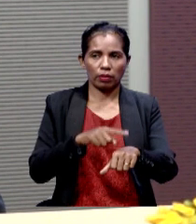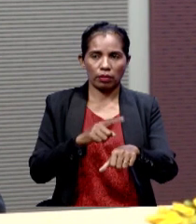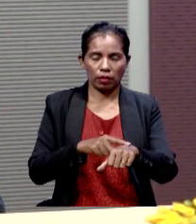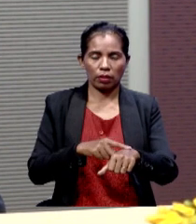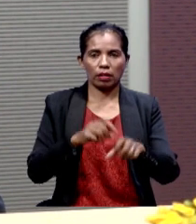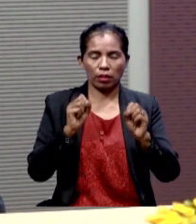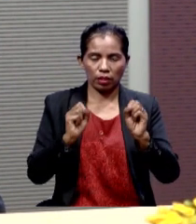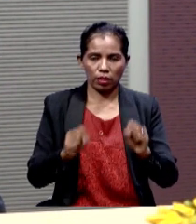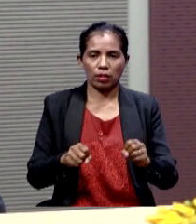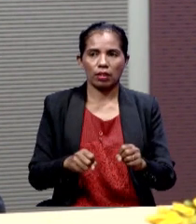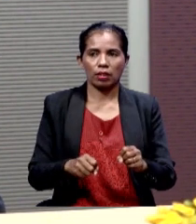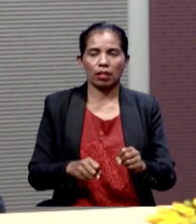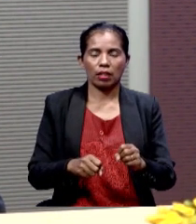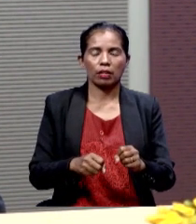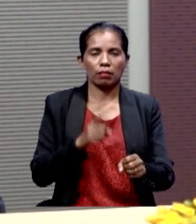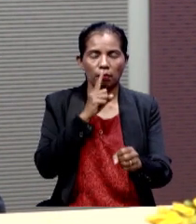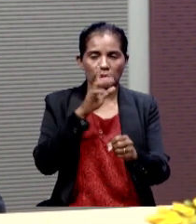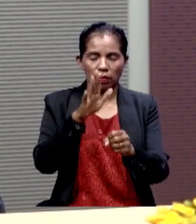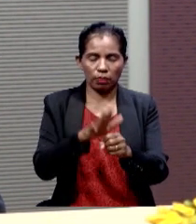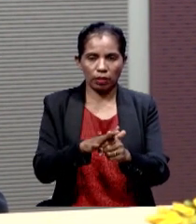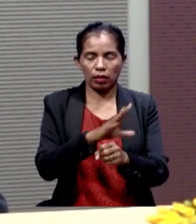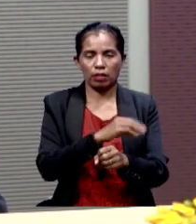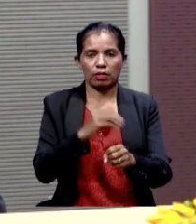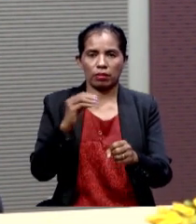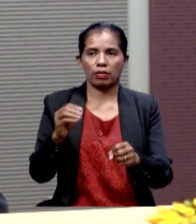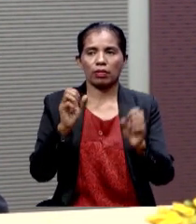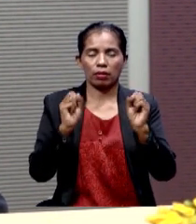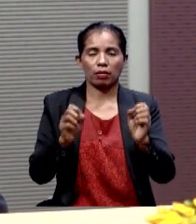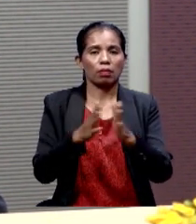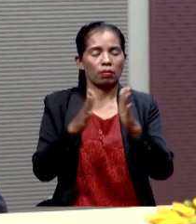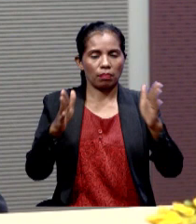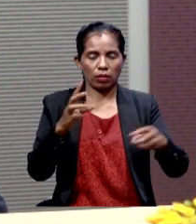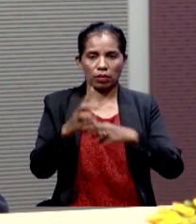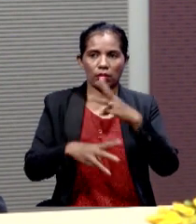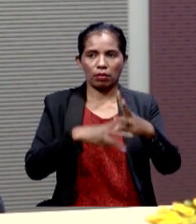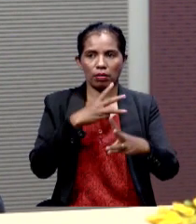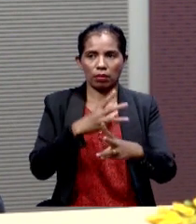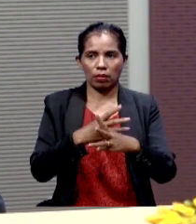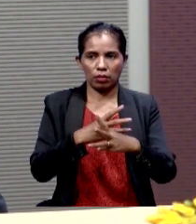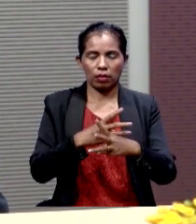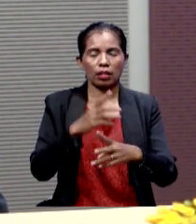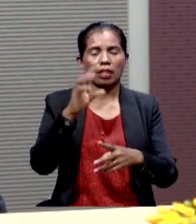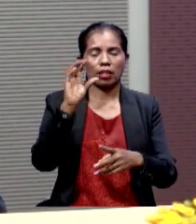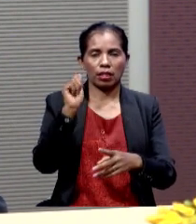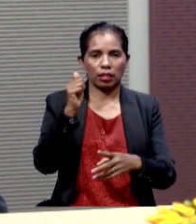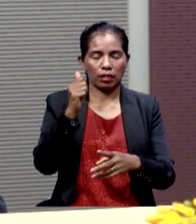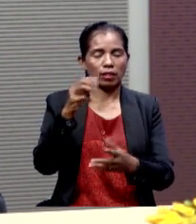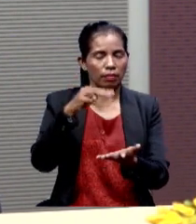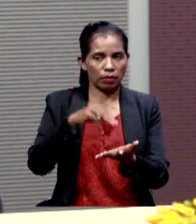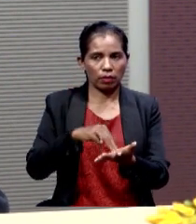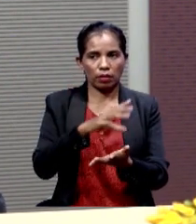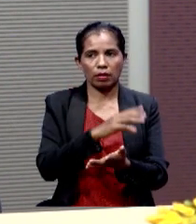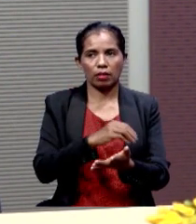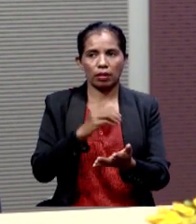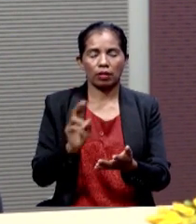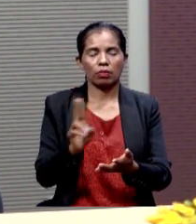unida, a tubela compromete para carbon capture and storage, deve uma bota livre no mundo, 10 milhões de toneladas por ano, e se